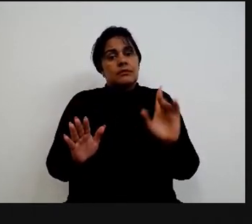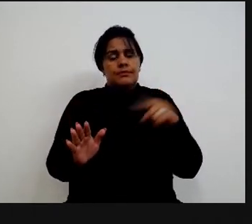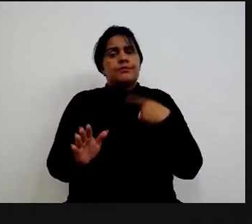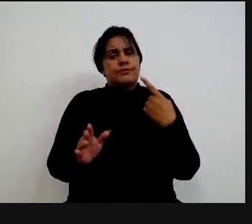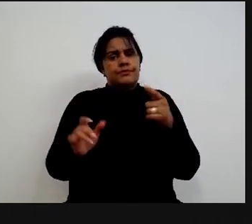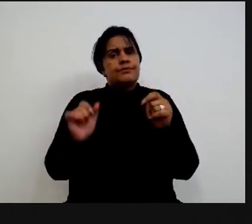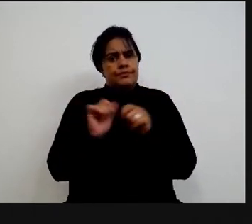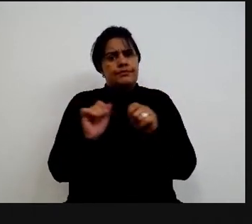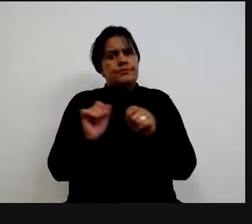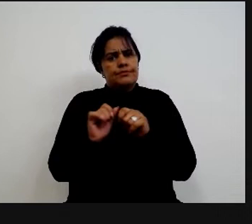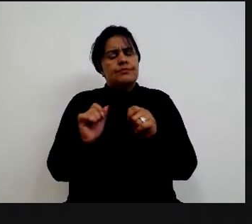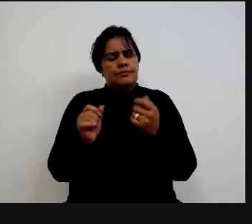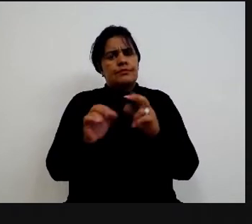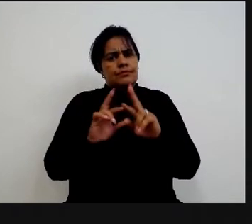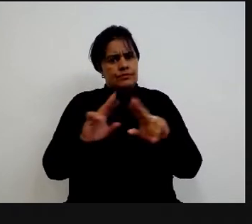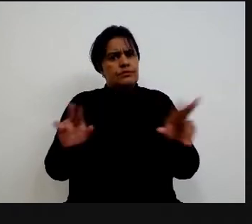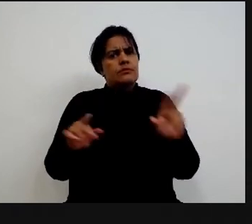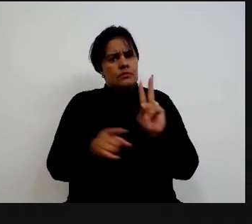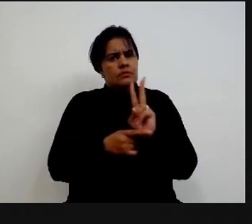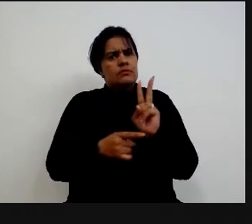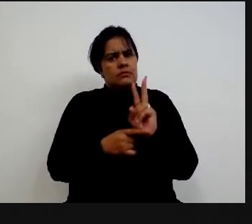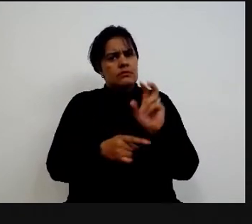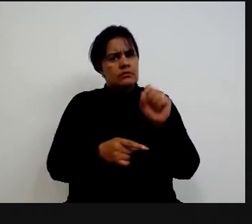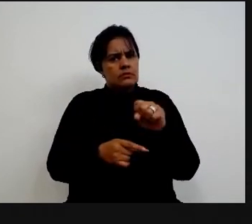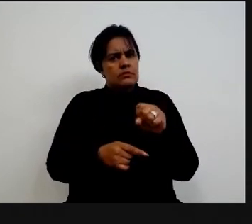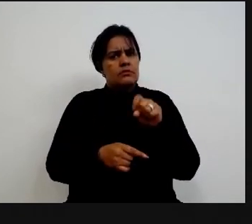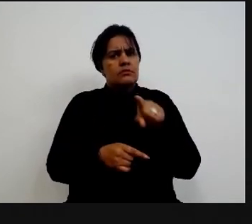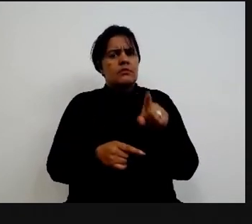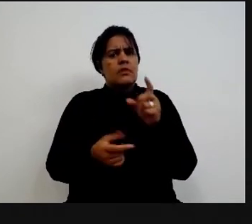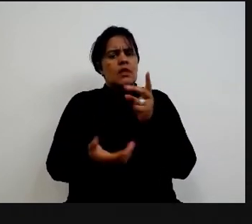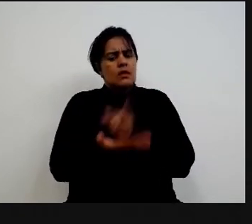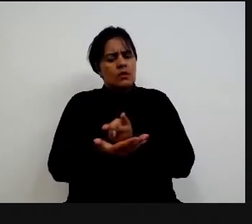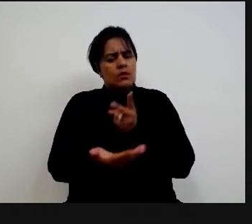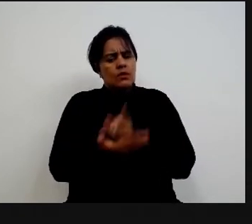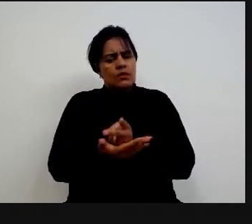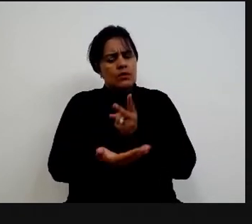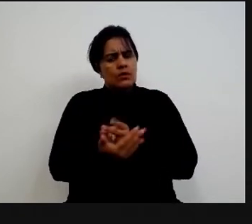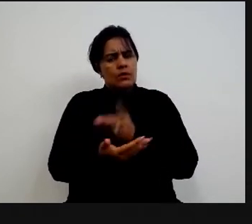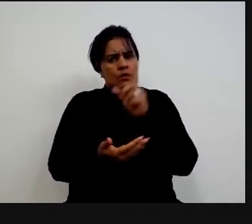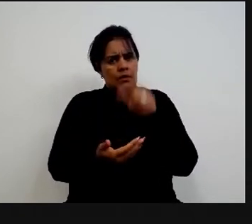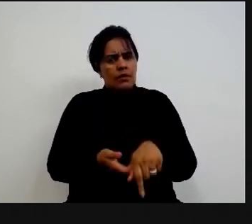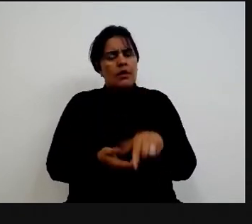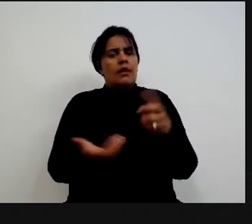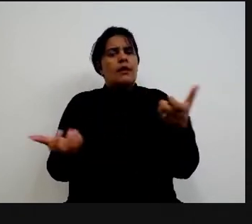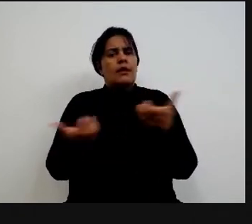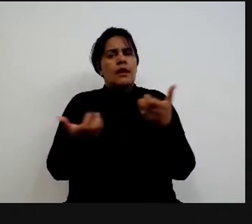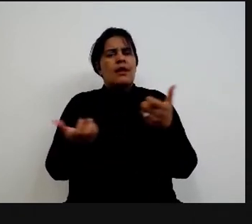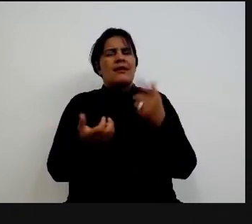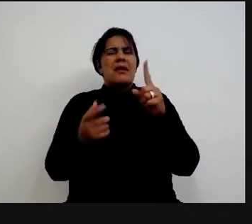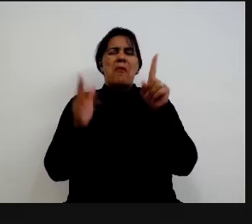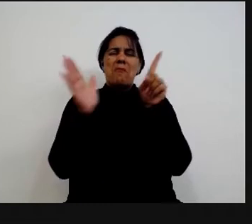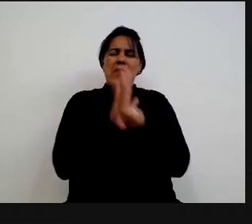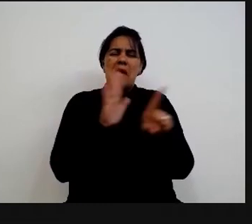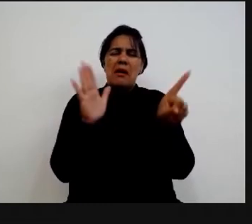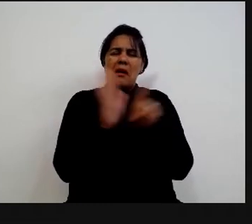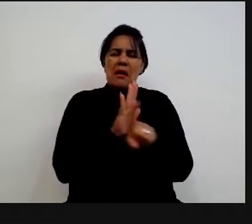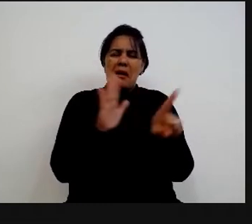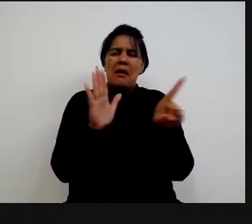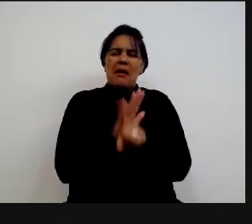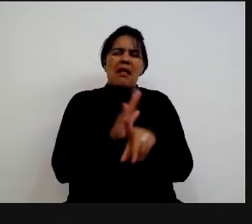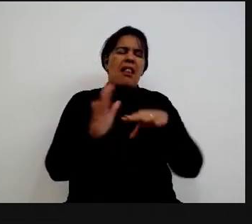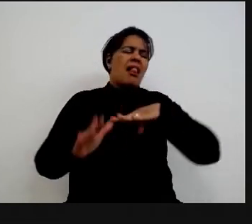muitos especialistas em AD defendem isso, mas tentando investir o máximo de que não sejam aquelas perguntas bobinhas